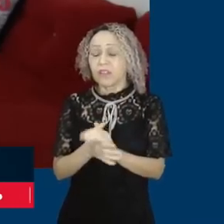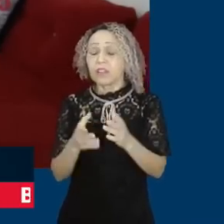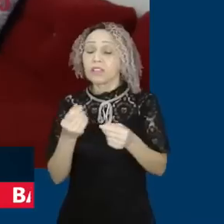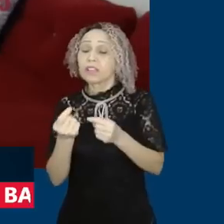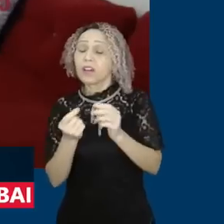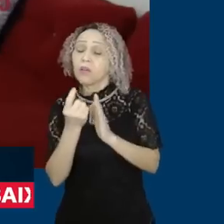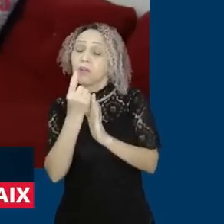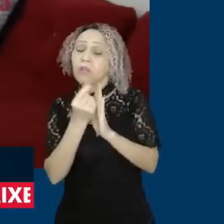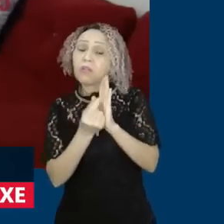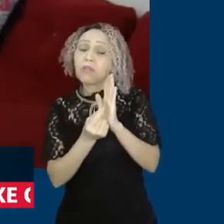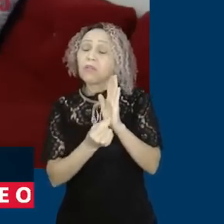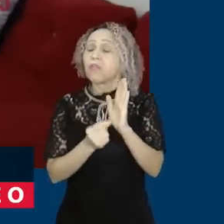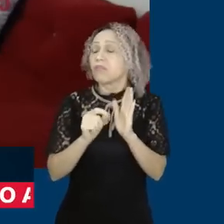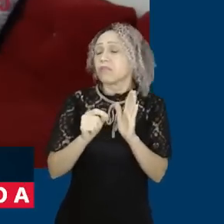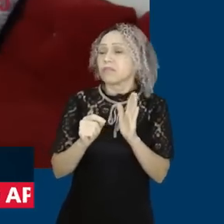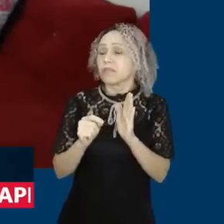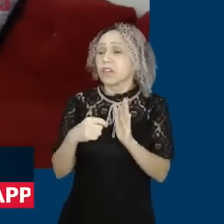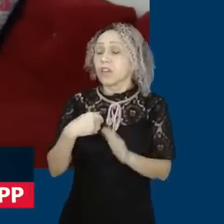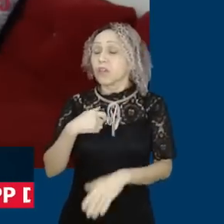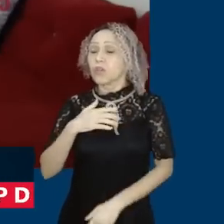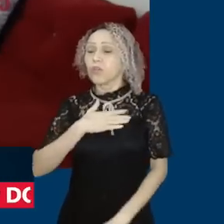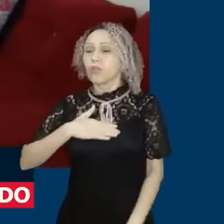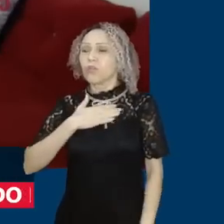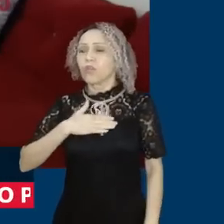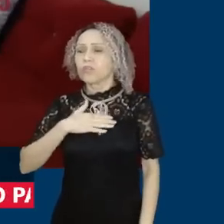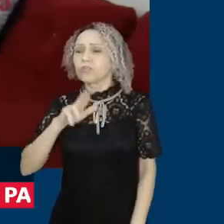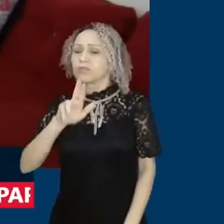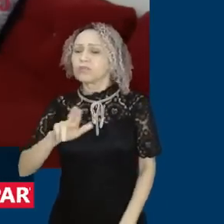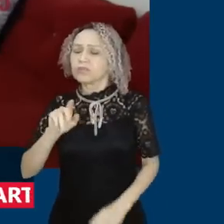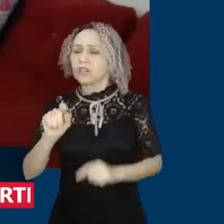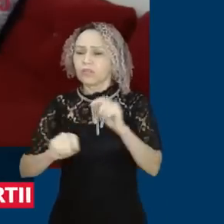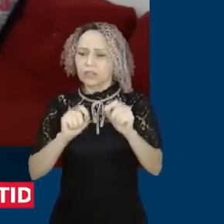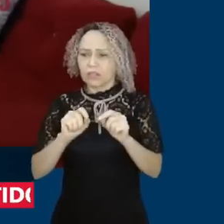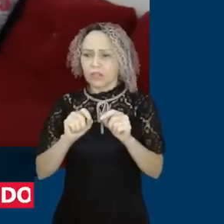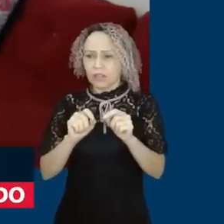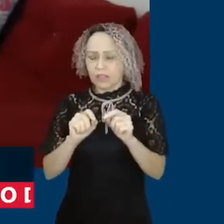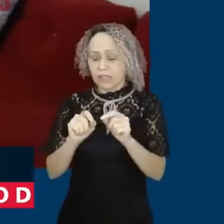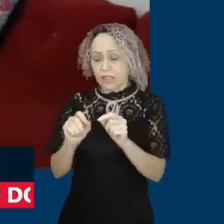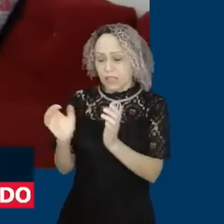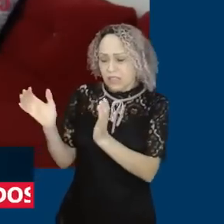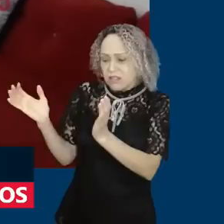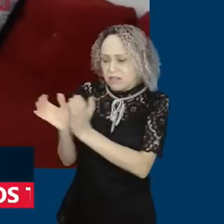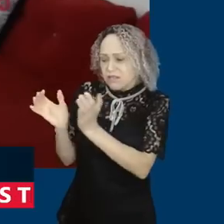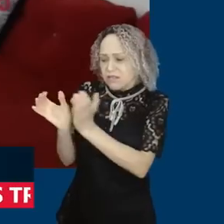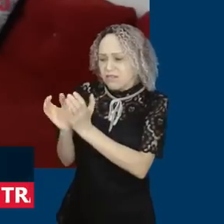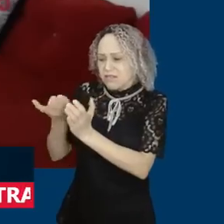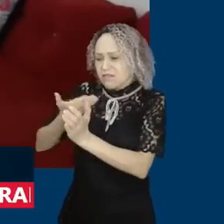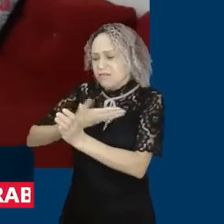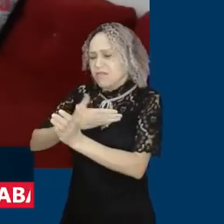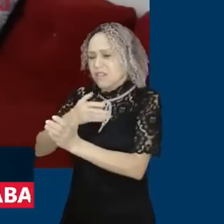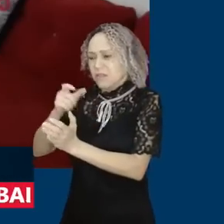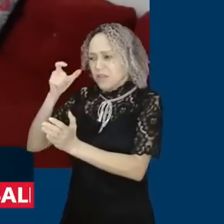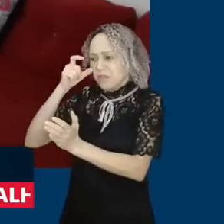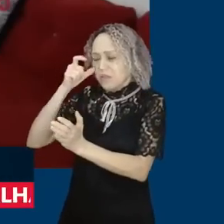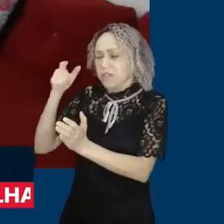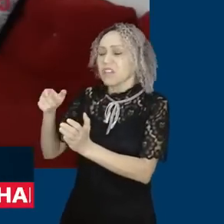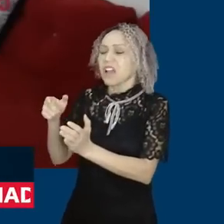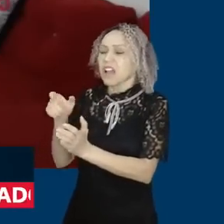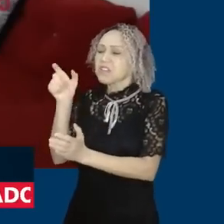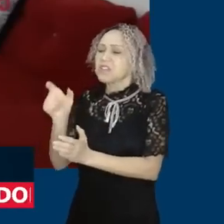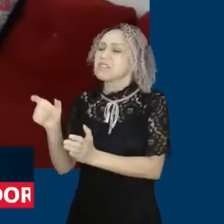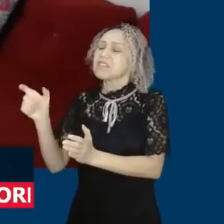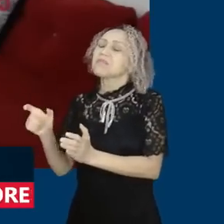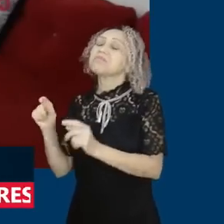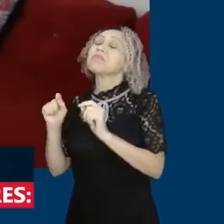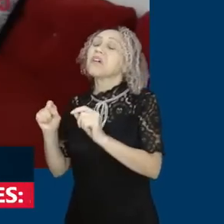uma expressão ali que eu gosto de usar muito aqui para me referir aos amigos, a patotinha do Paulo Guedes, que são aqueles que ocupam o andar